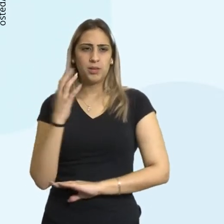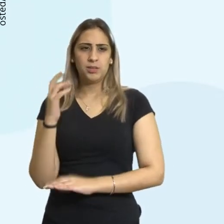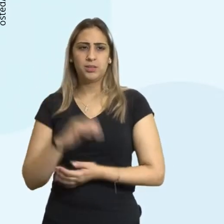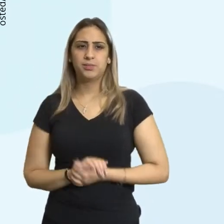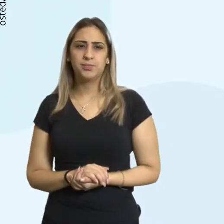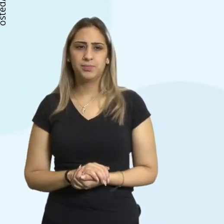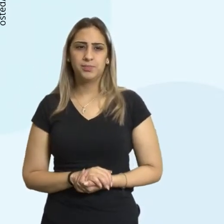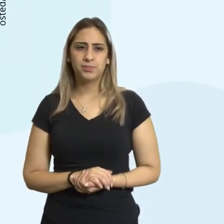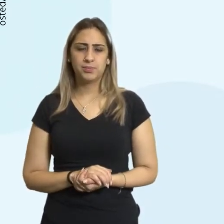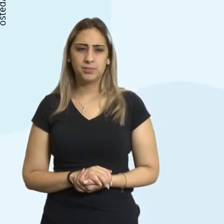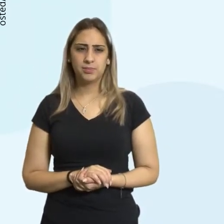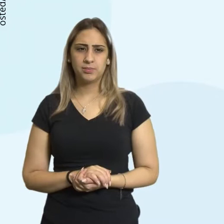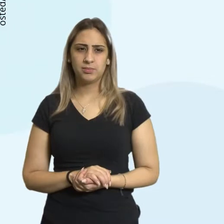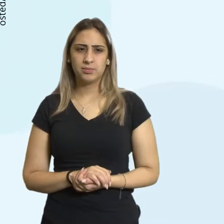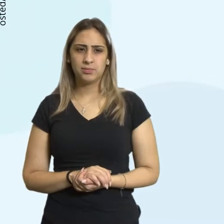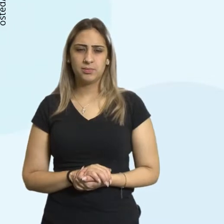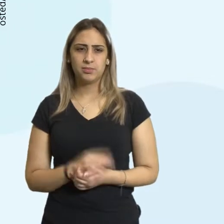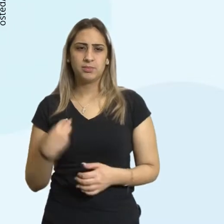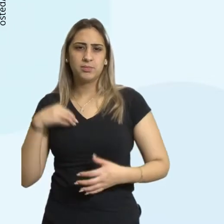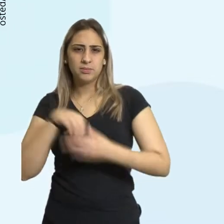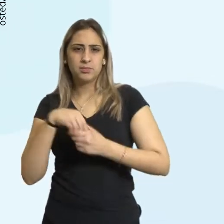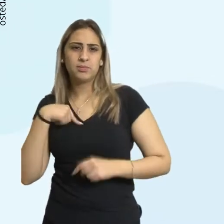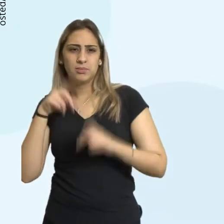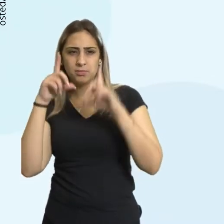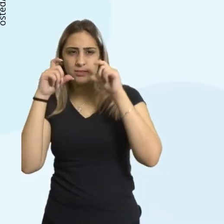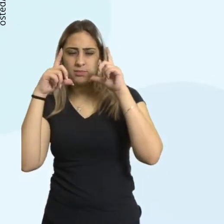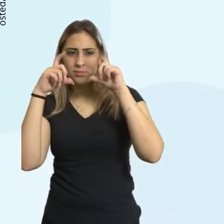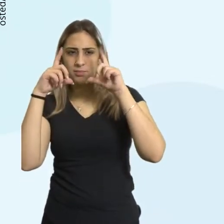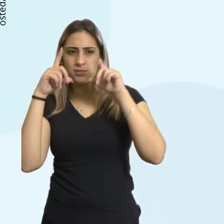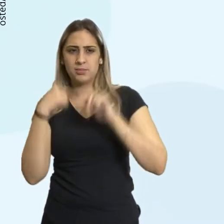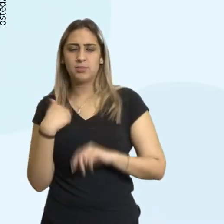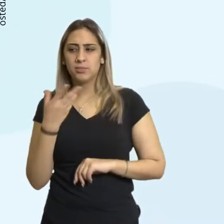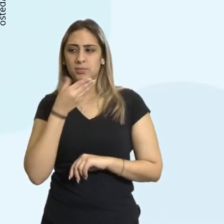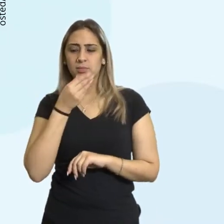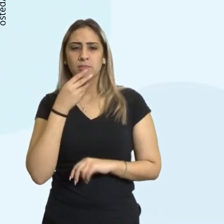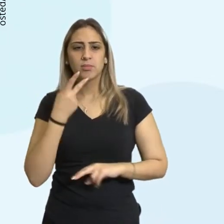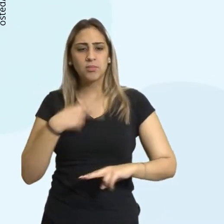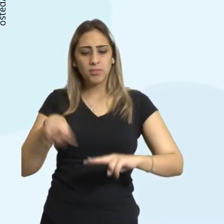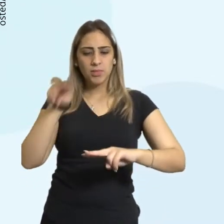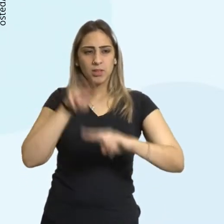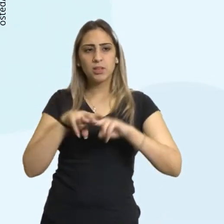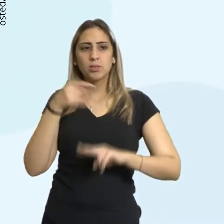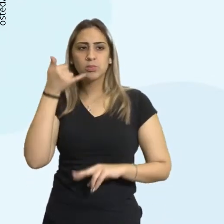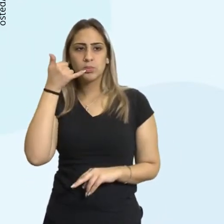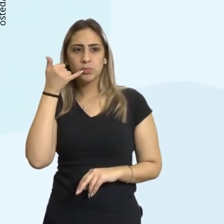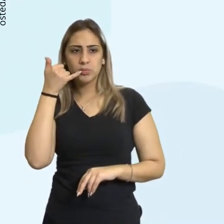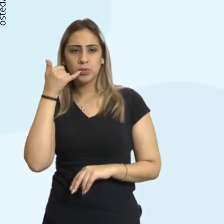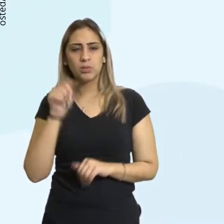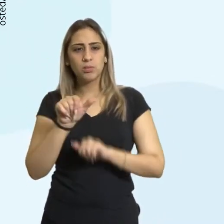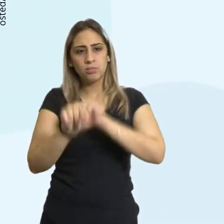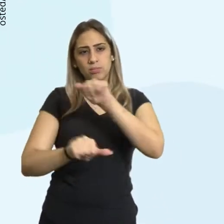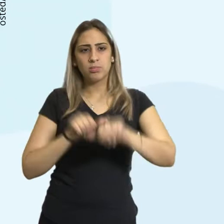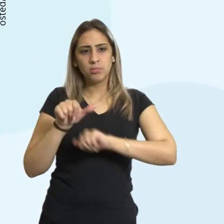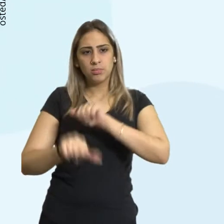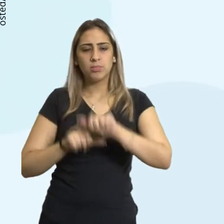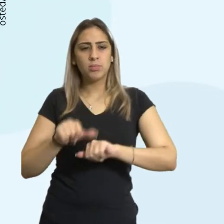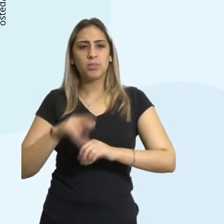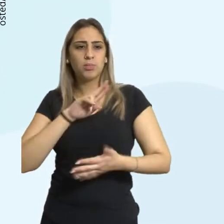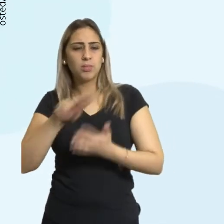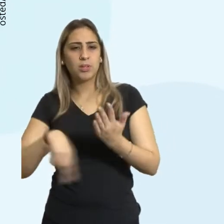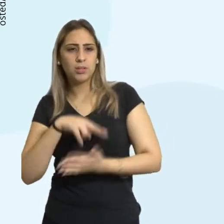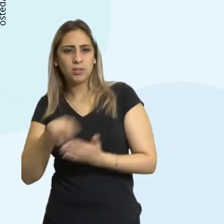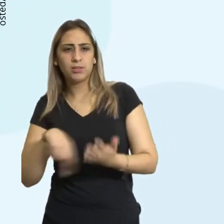então a inveja ele ficar aí como se a gente tá terminar essa foto tinha né os meninos sentados no celular professor por exemplo